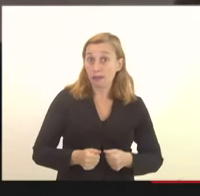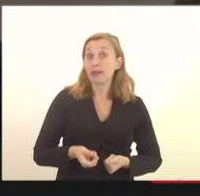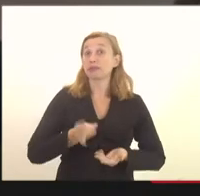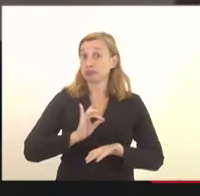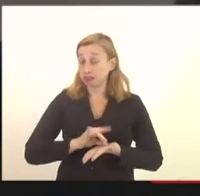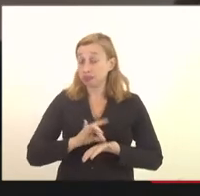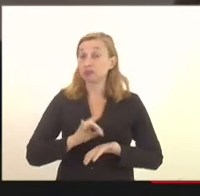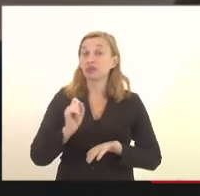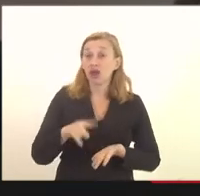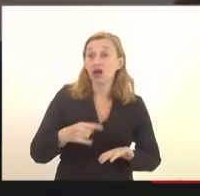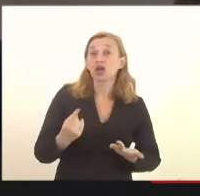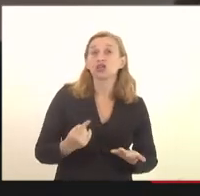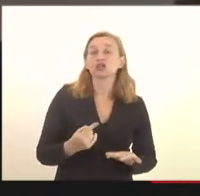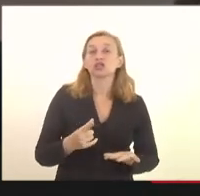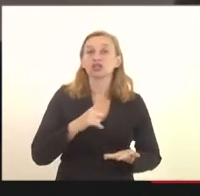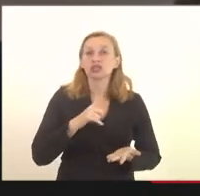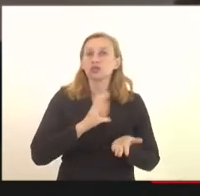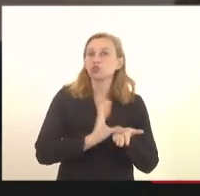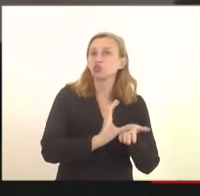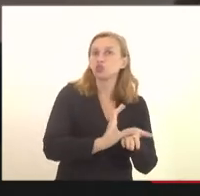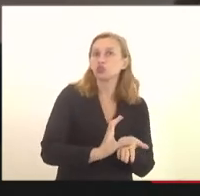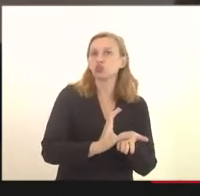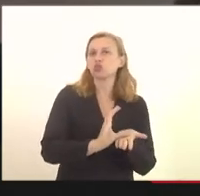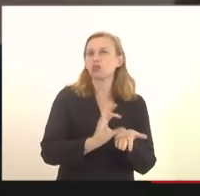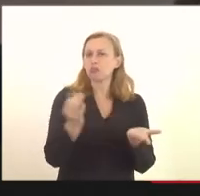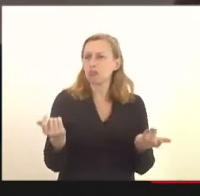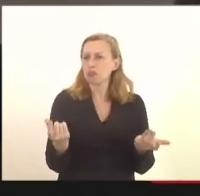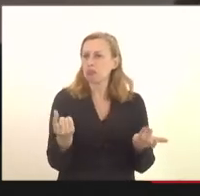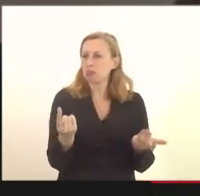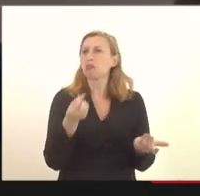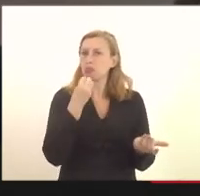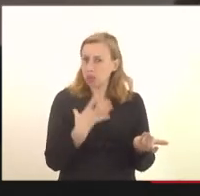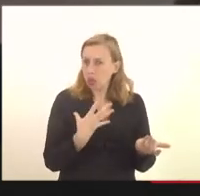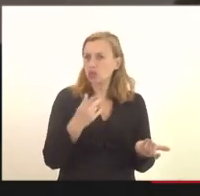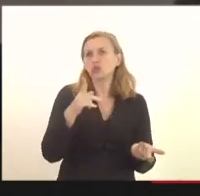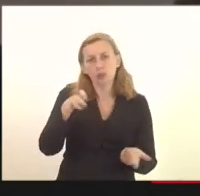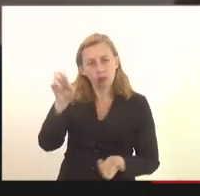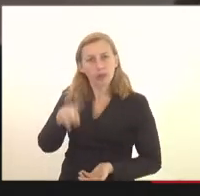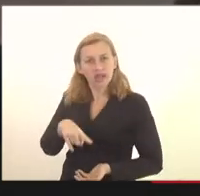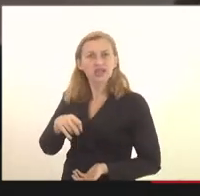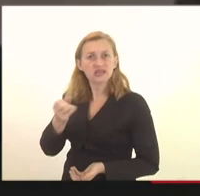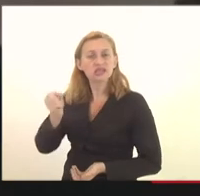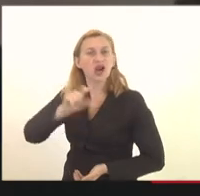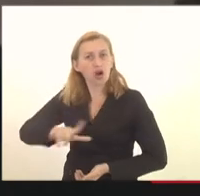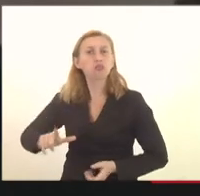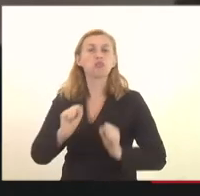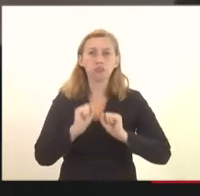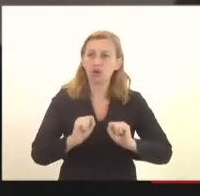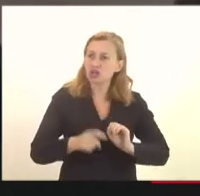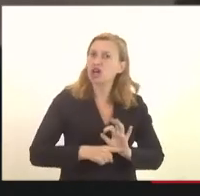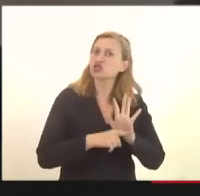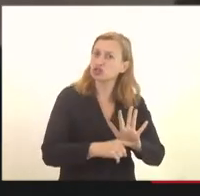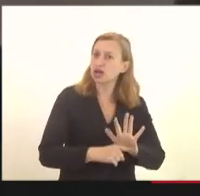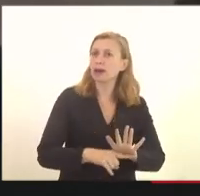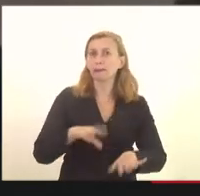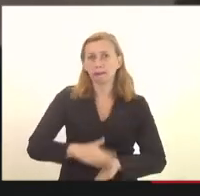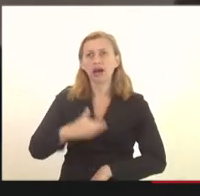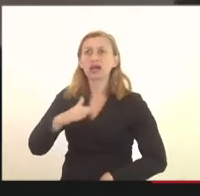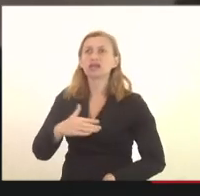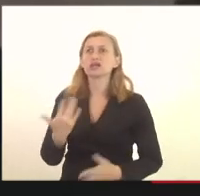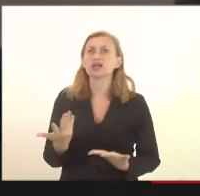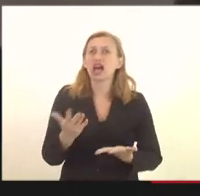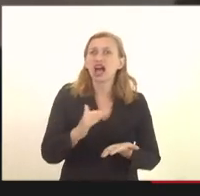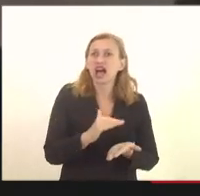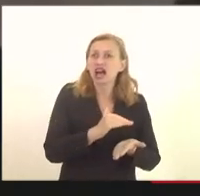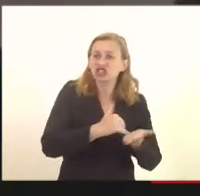disso, e a gente tem um recurso espetacular do pré-sal que ainda pode ajudar a gente a alavancar, vamos dizer assim, a